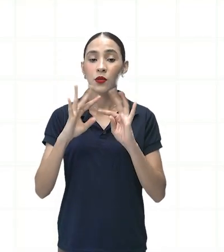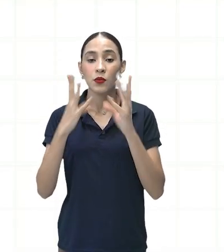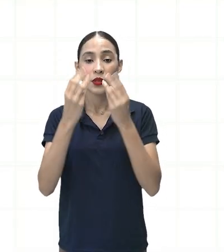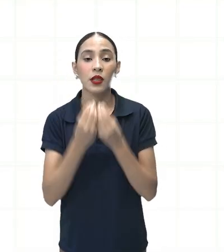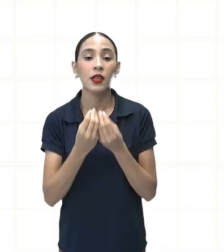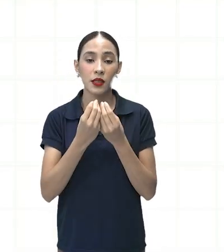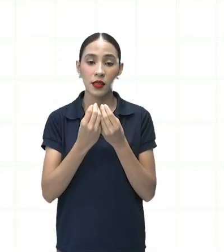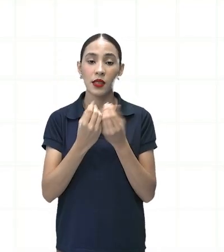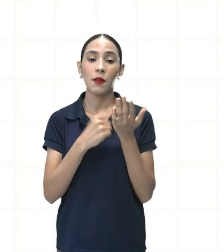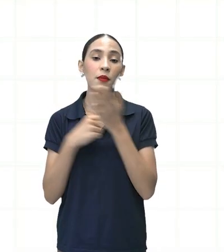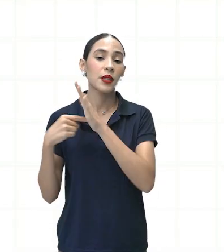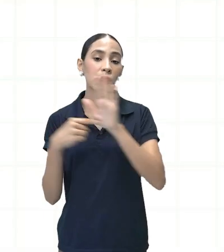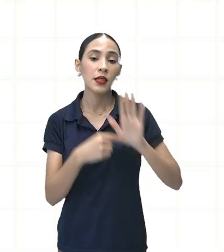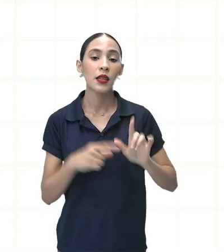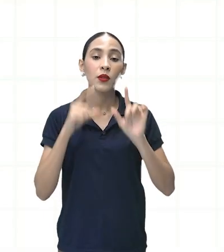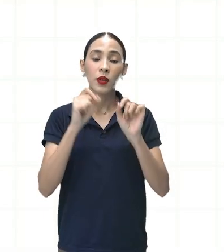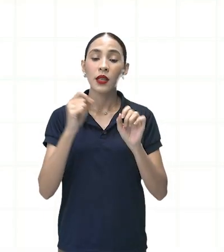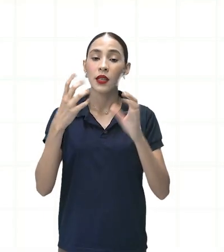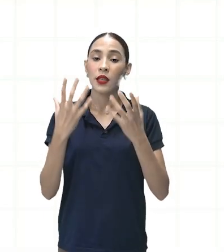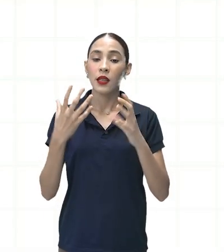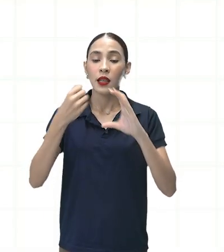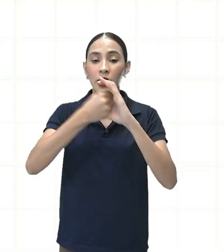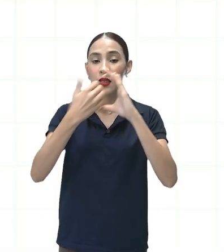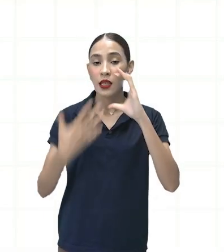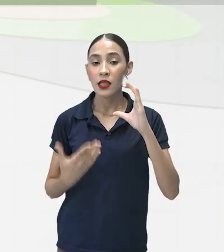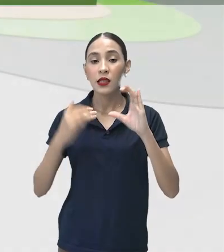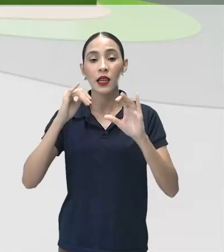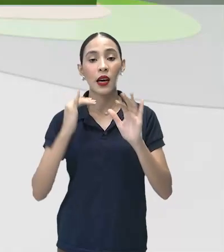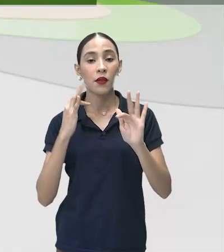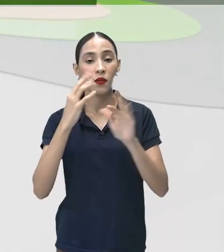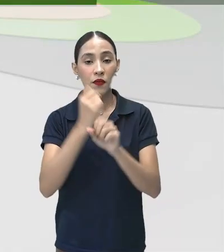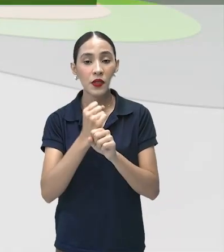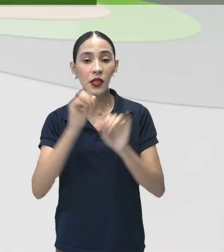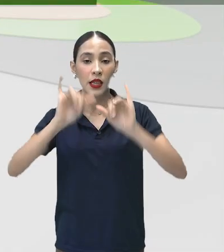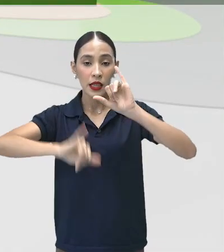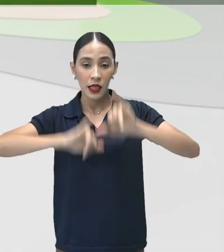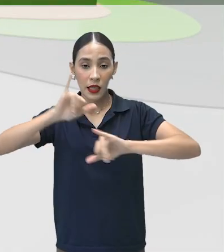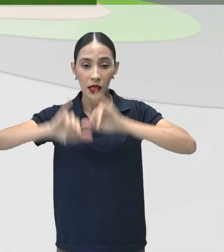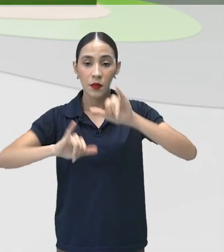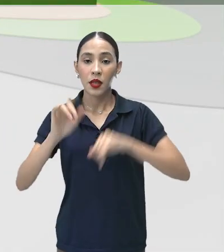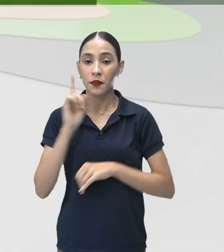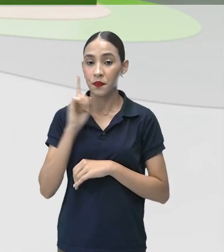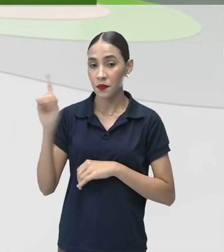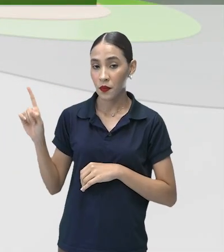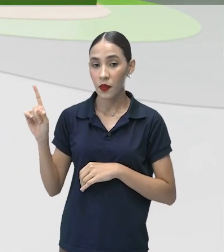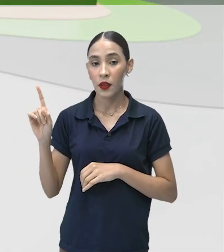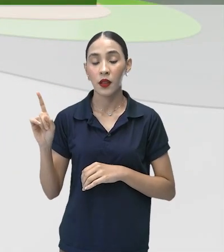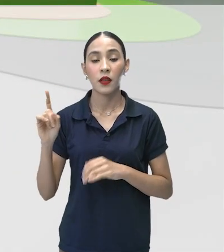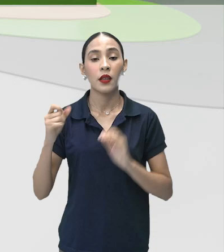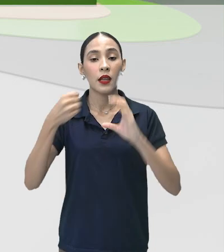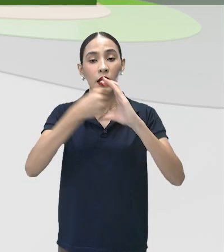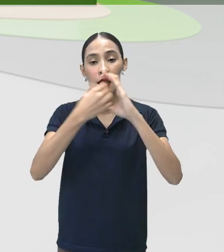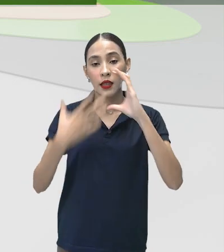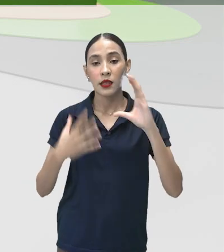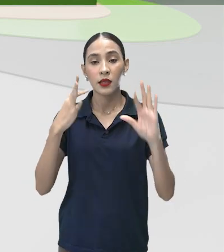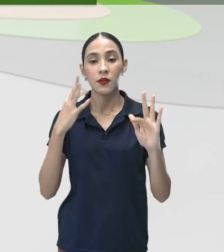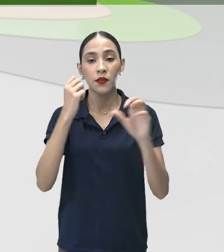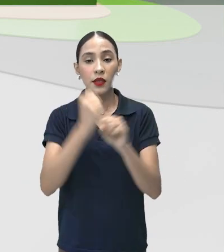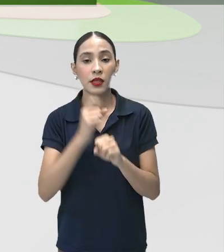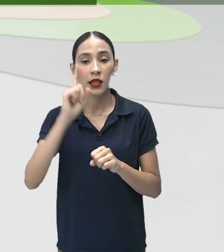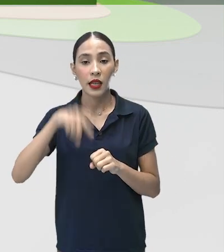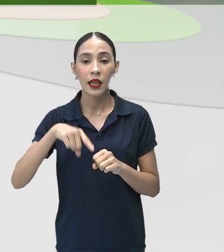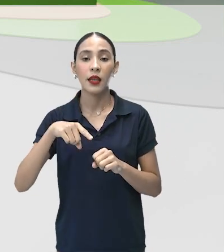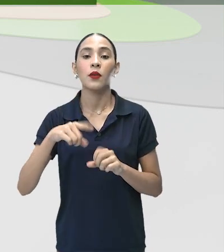as substâncias, eles apresentam propriedades físicas e químicas. São elas: as propriedades físicas, elas